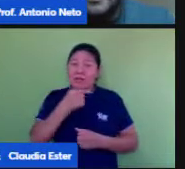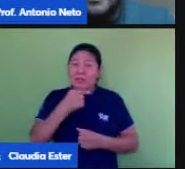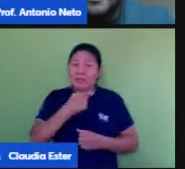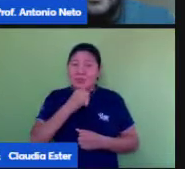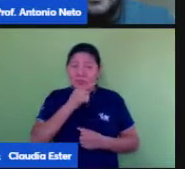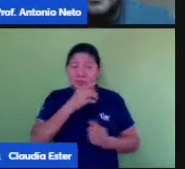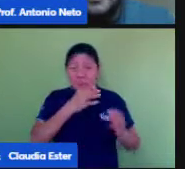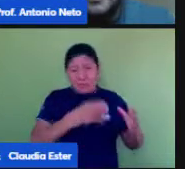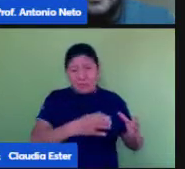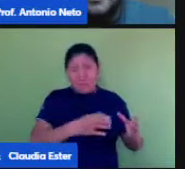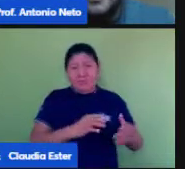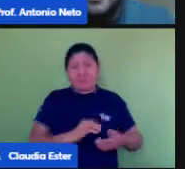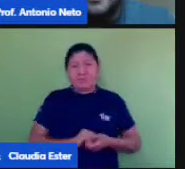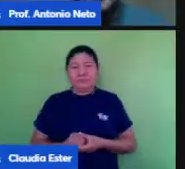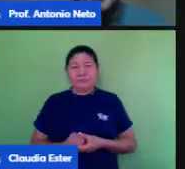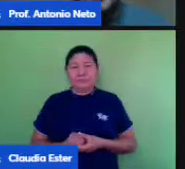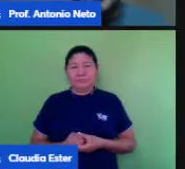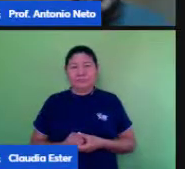por favor.